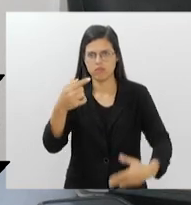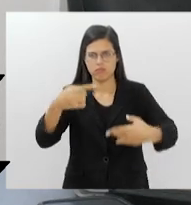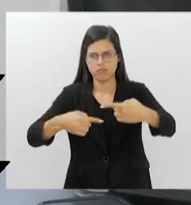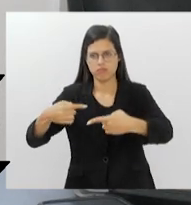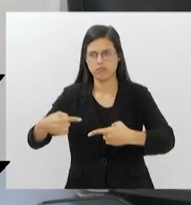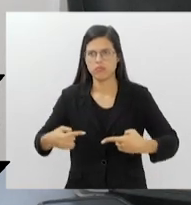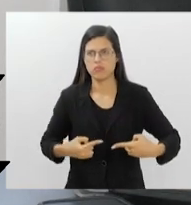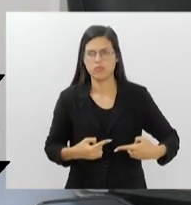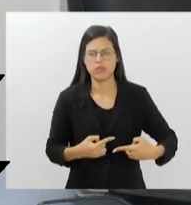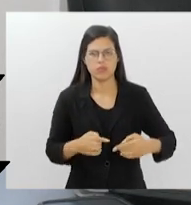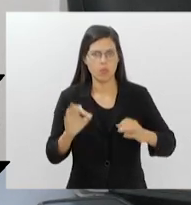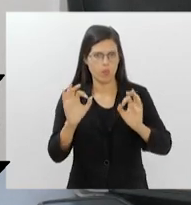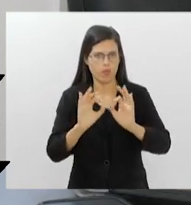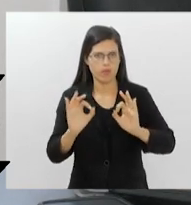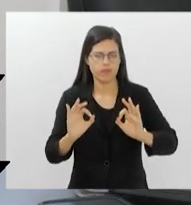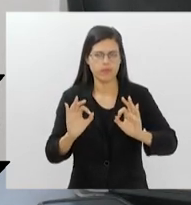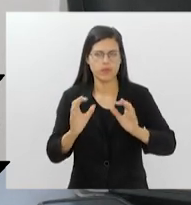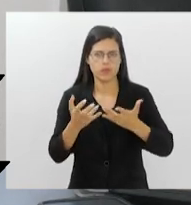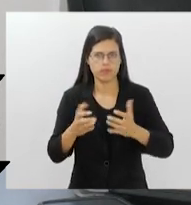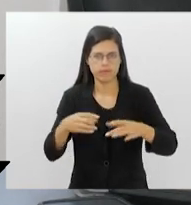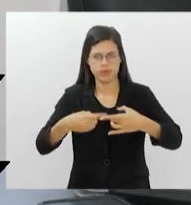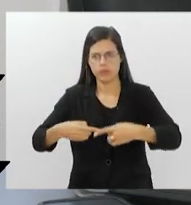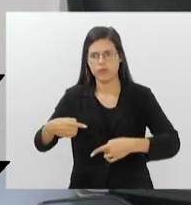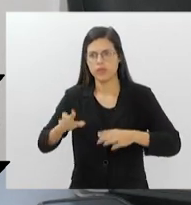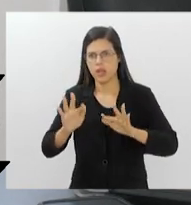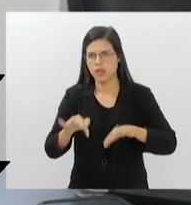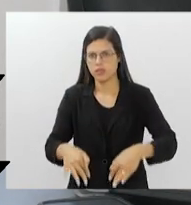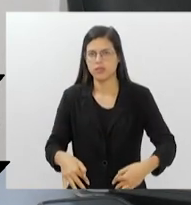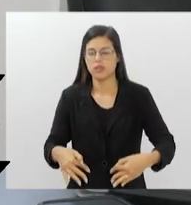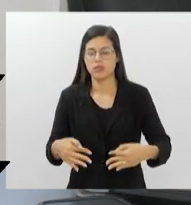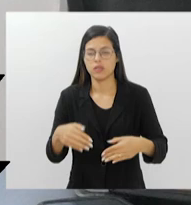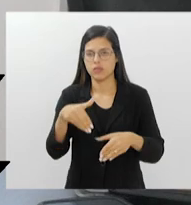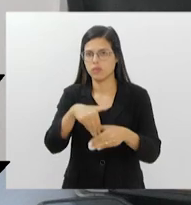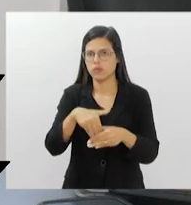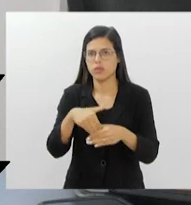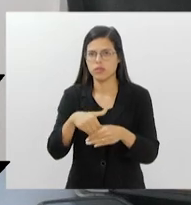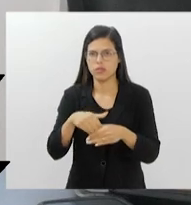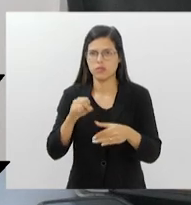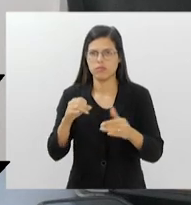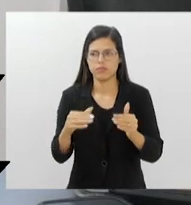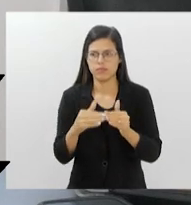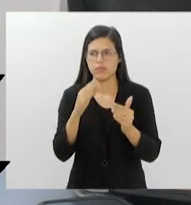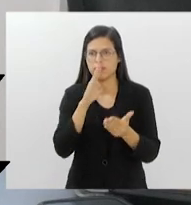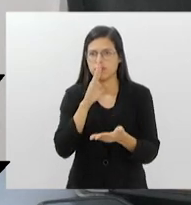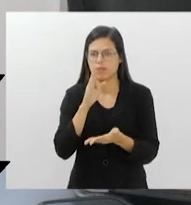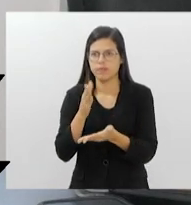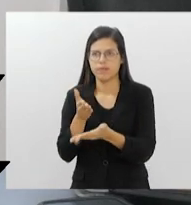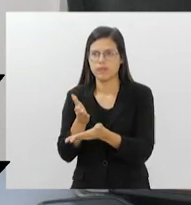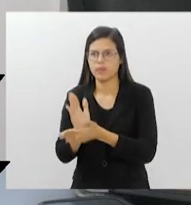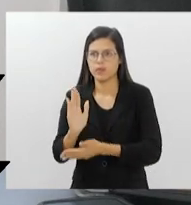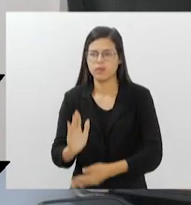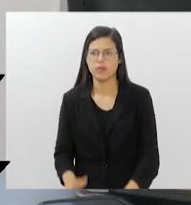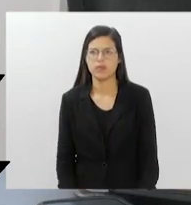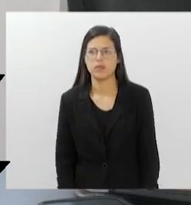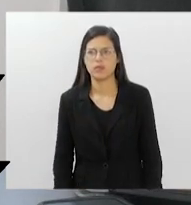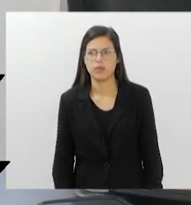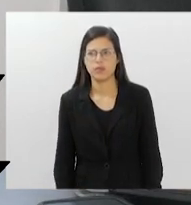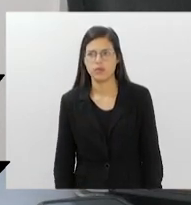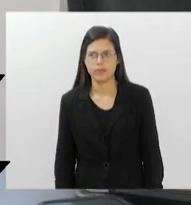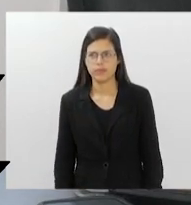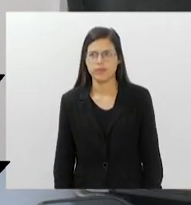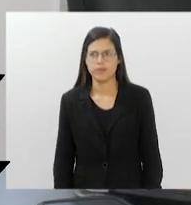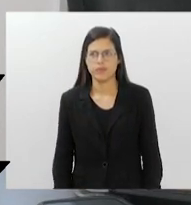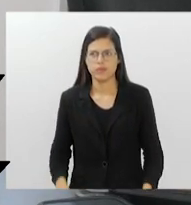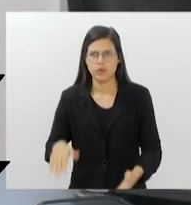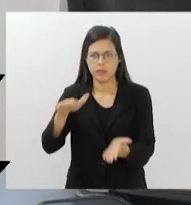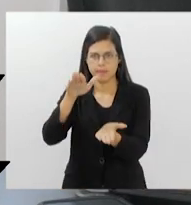discussão não havendo Quem Queira discutir encerrada a discussão em votação senhores que aprovam permaneçam Como estão aprovado e por fim o